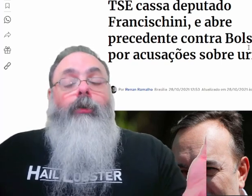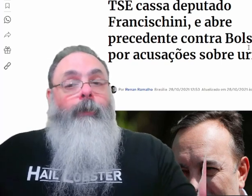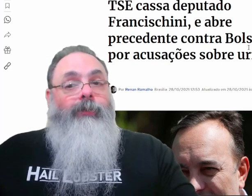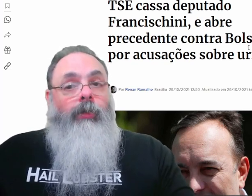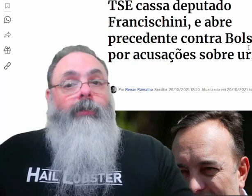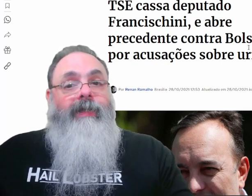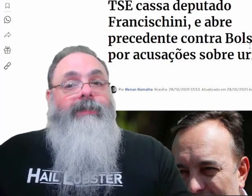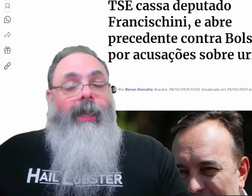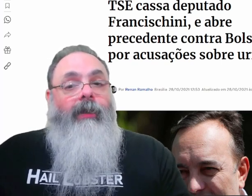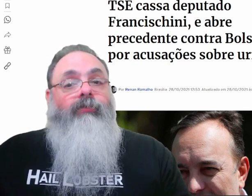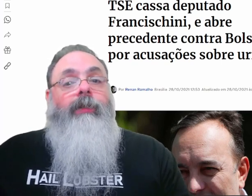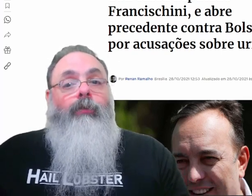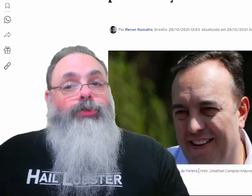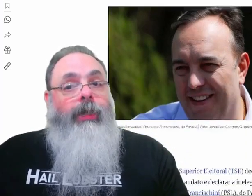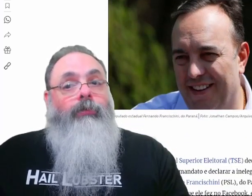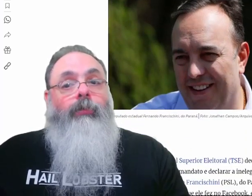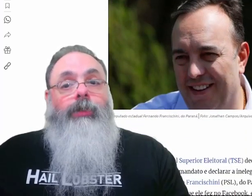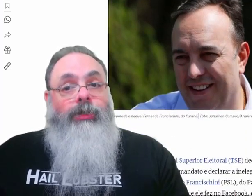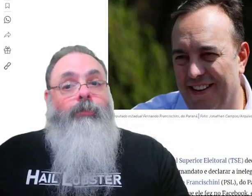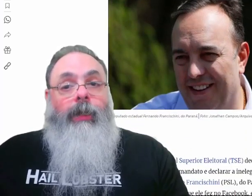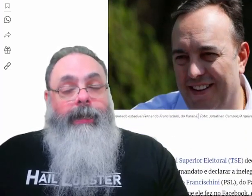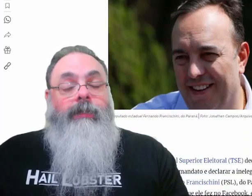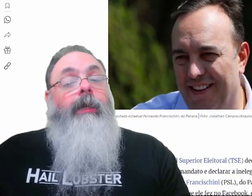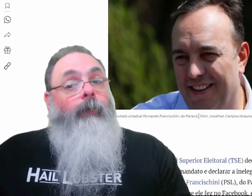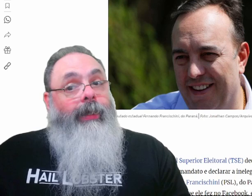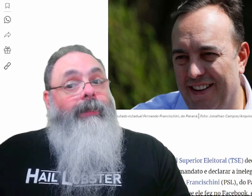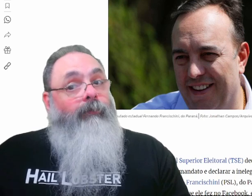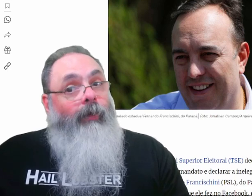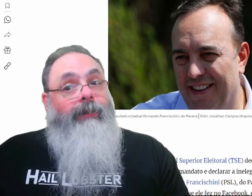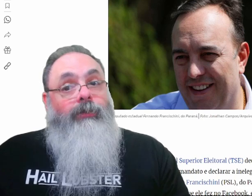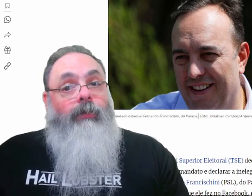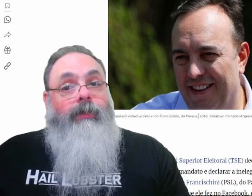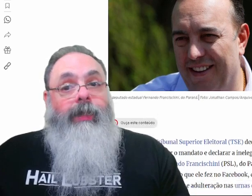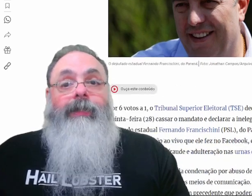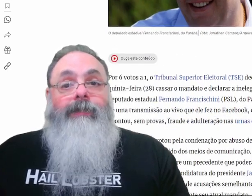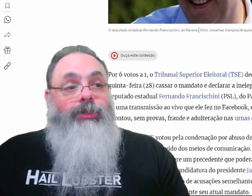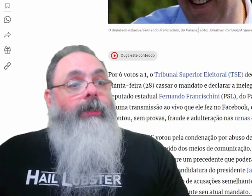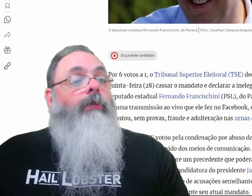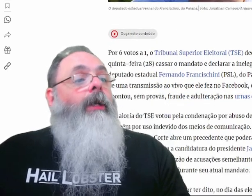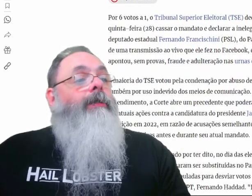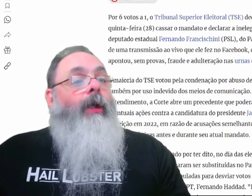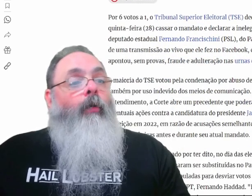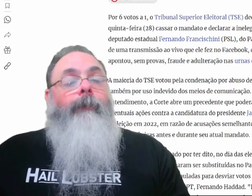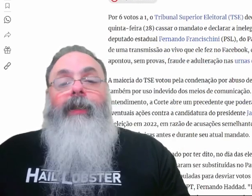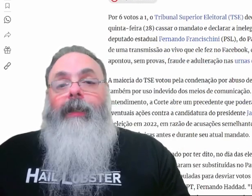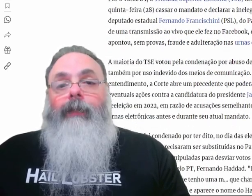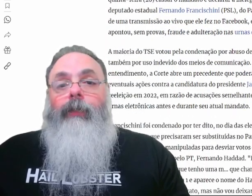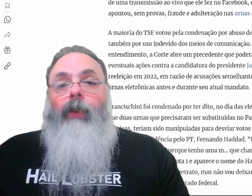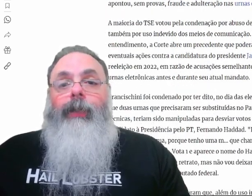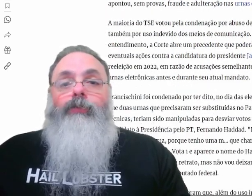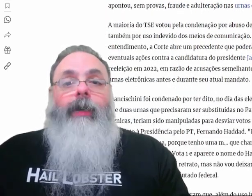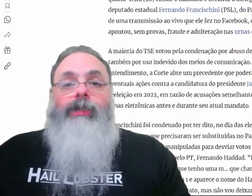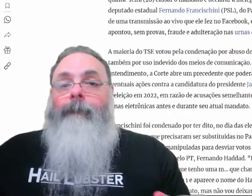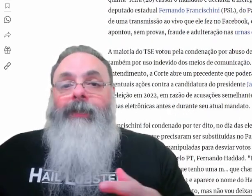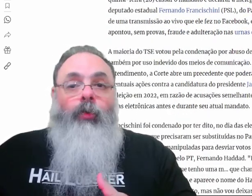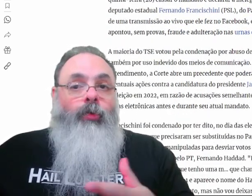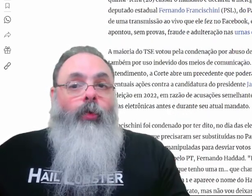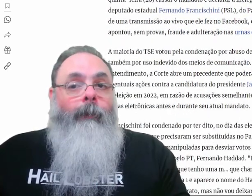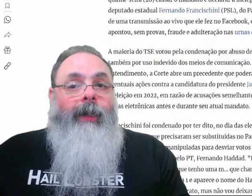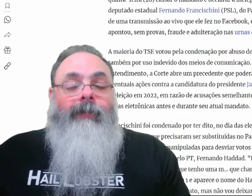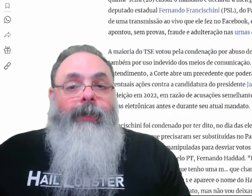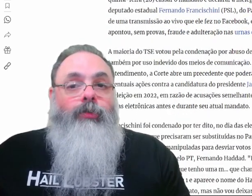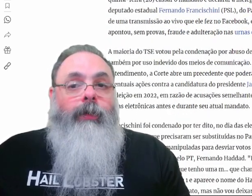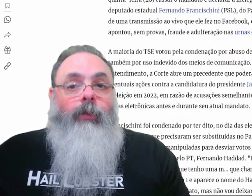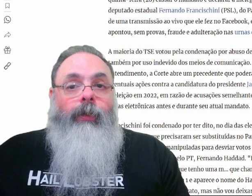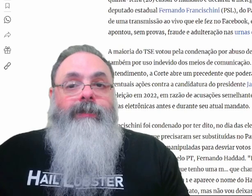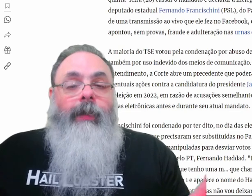de novo e o pessoal do STF deu um jeito no chão de Moraes porque tá esse troca desse jeito tá complicado realmente o cara já